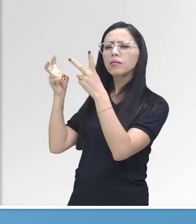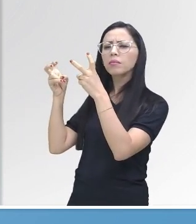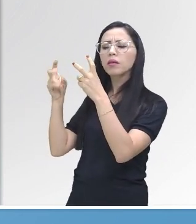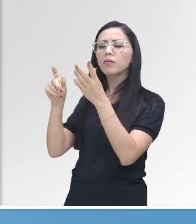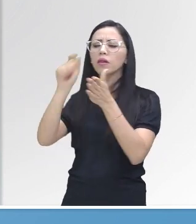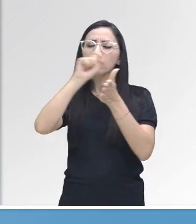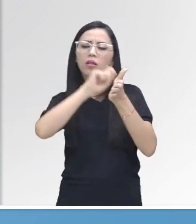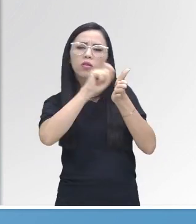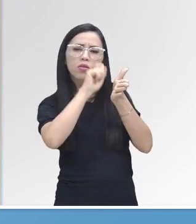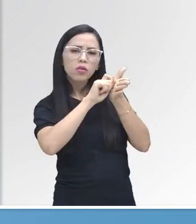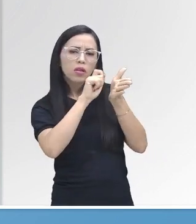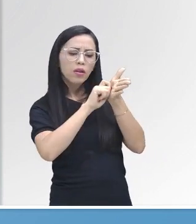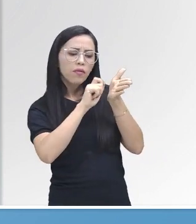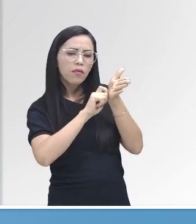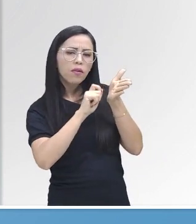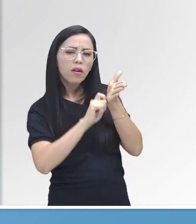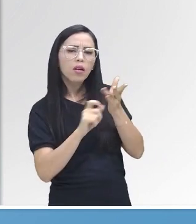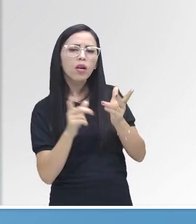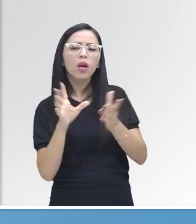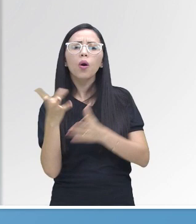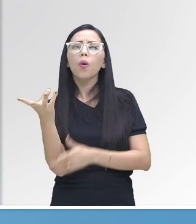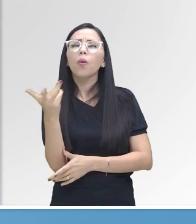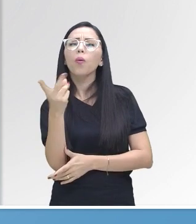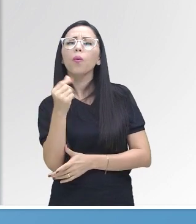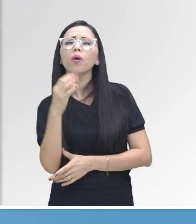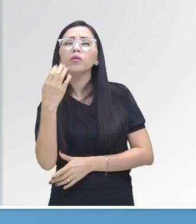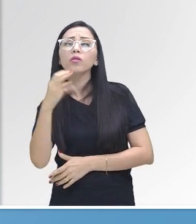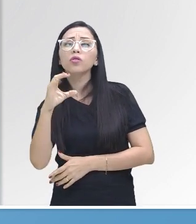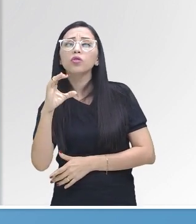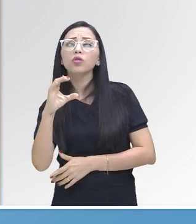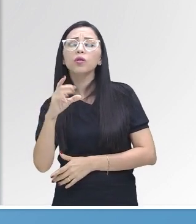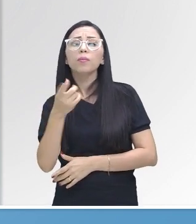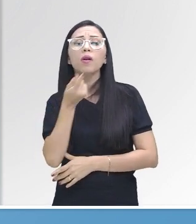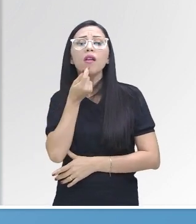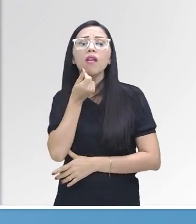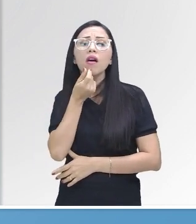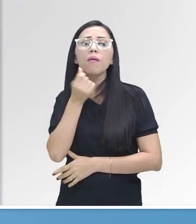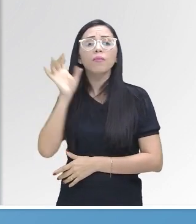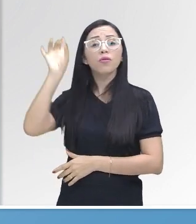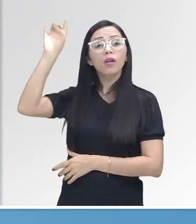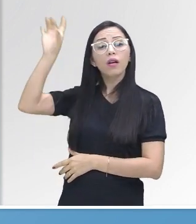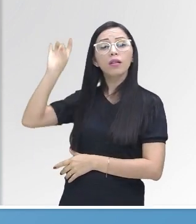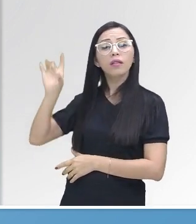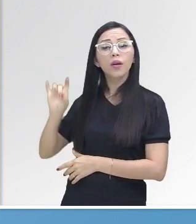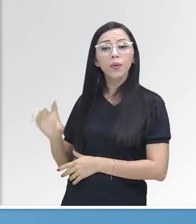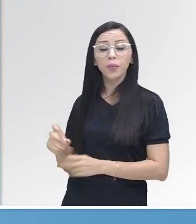quantos centímetros marca cada lápis. Tá bom?